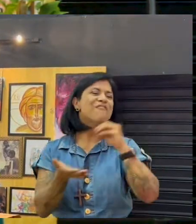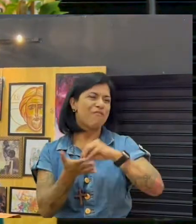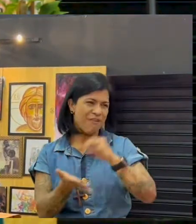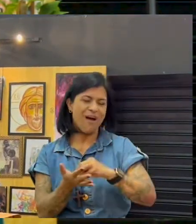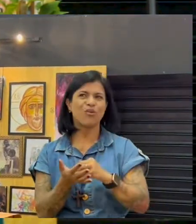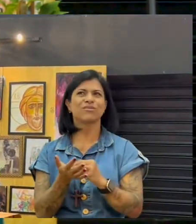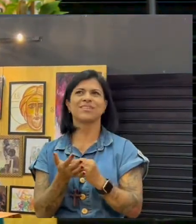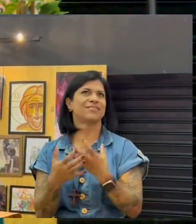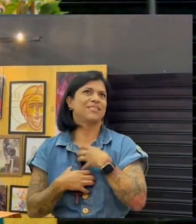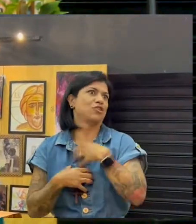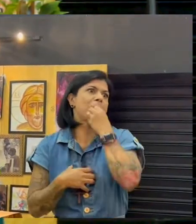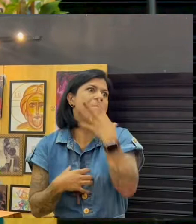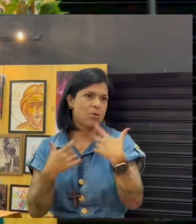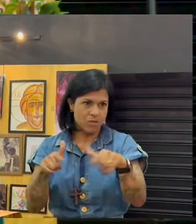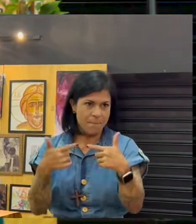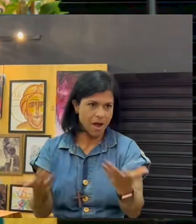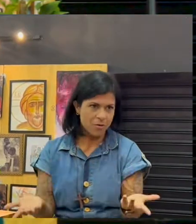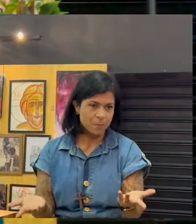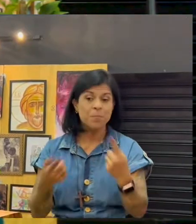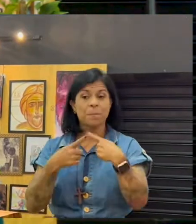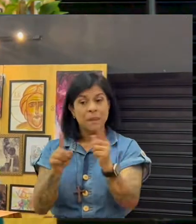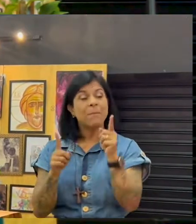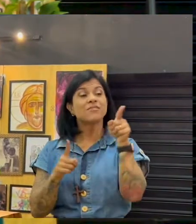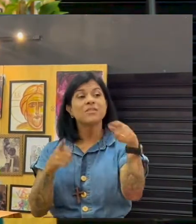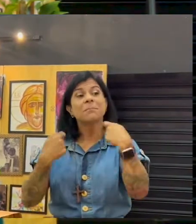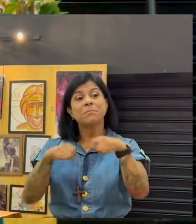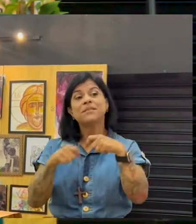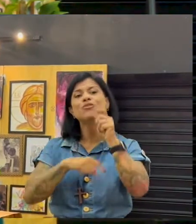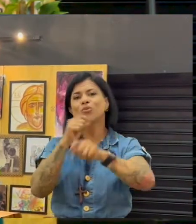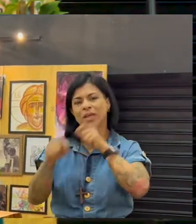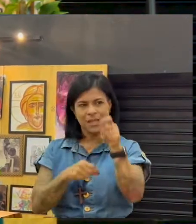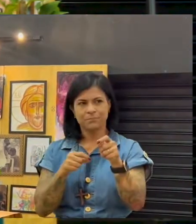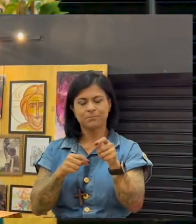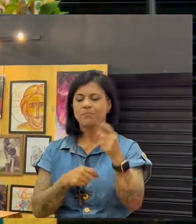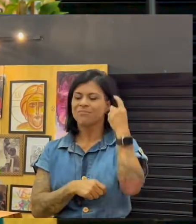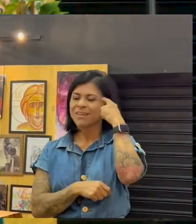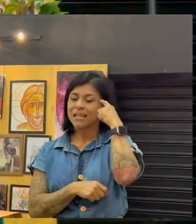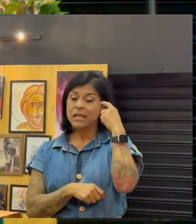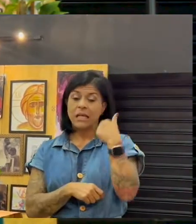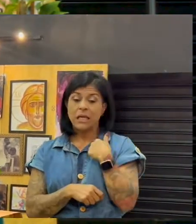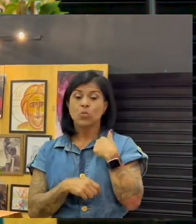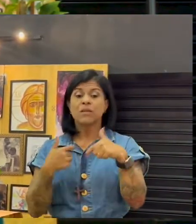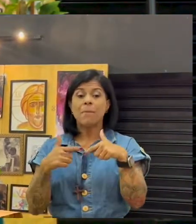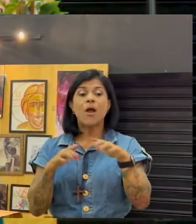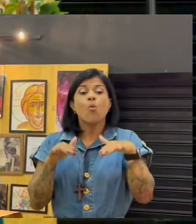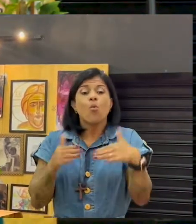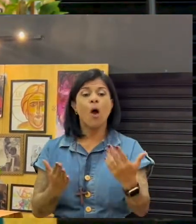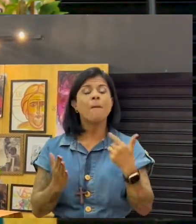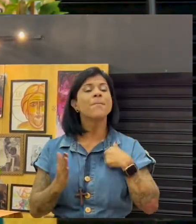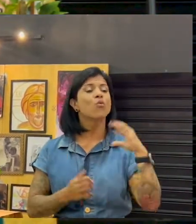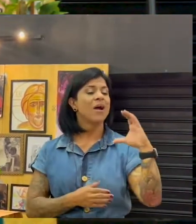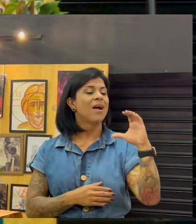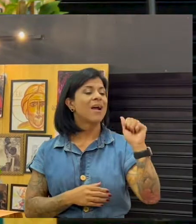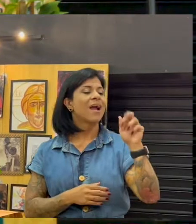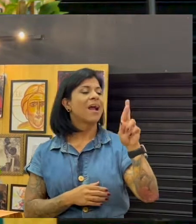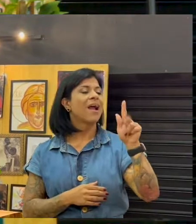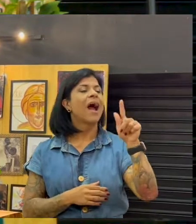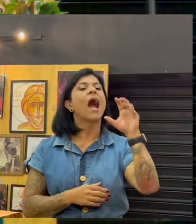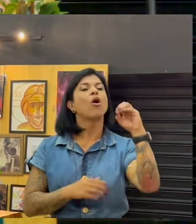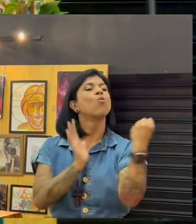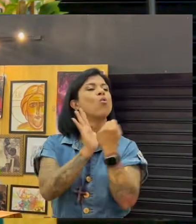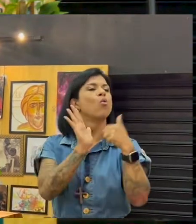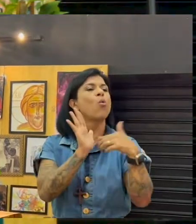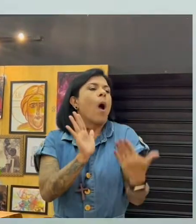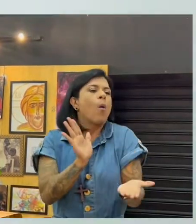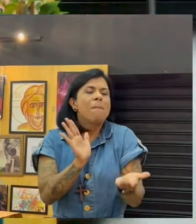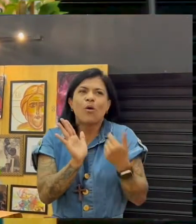vasilha, cuidar de criança, dirigir uma empresa, você precisa ter as características de